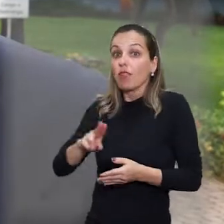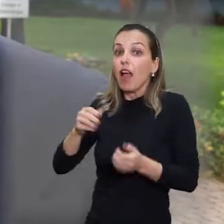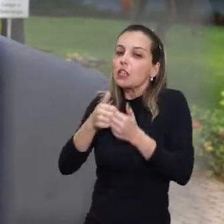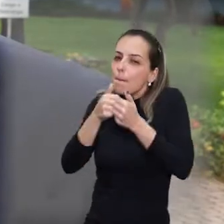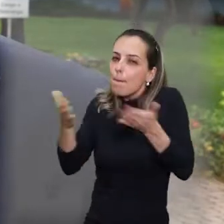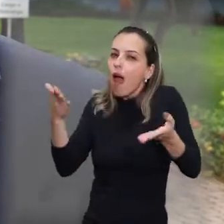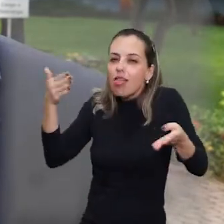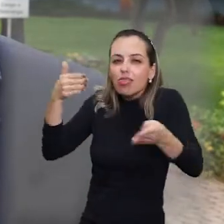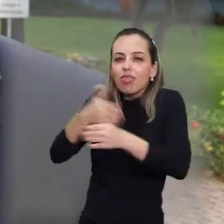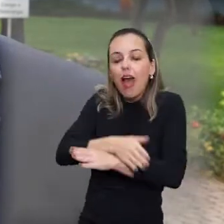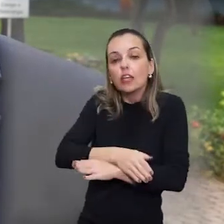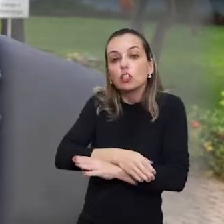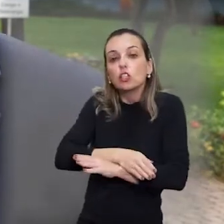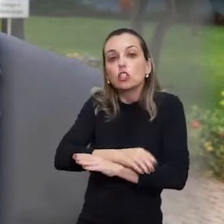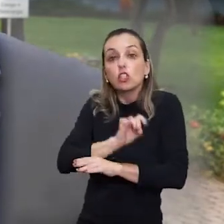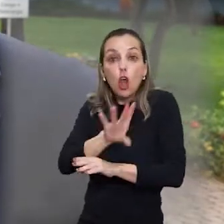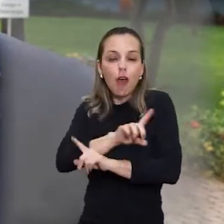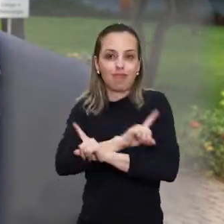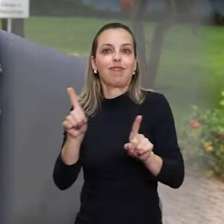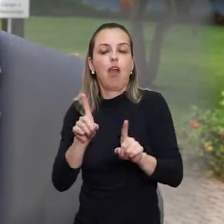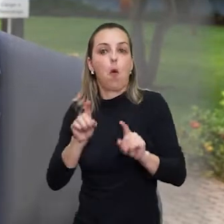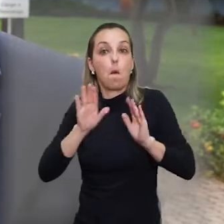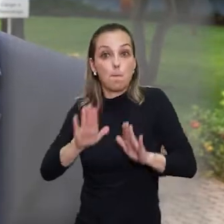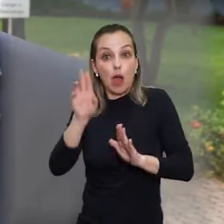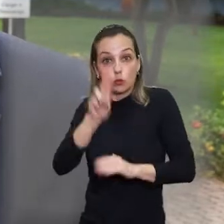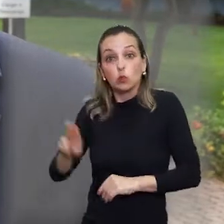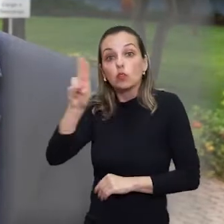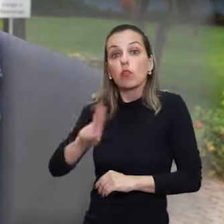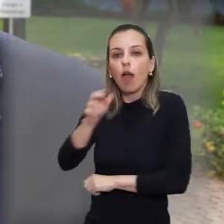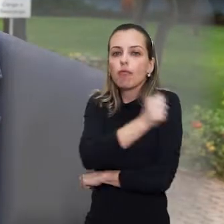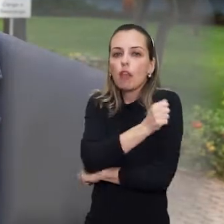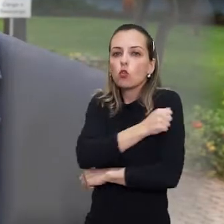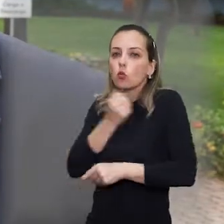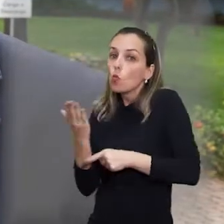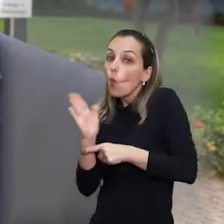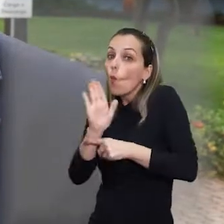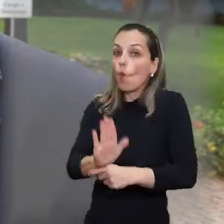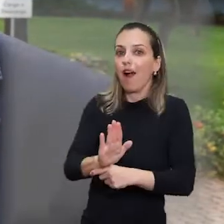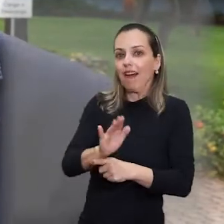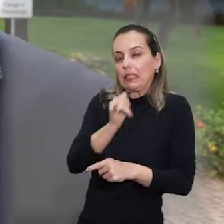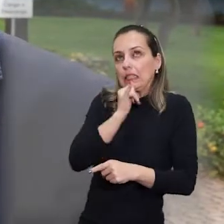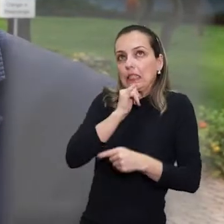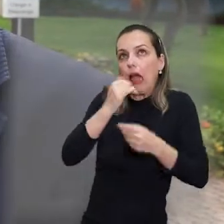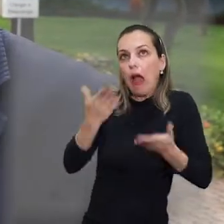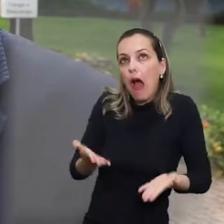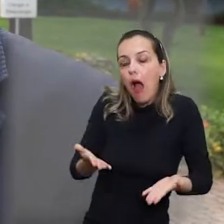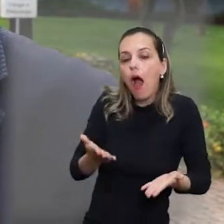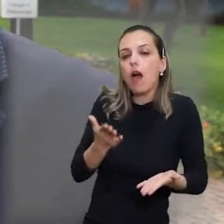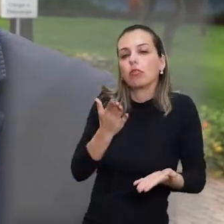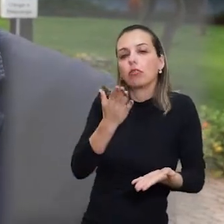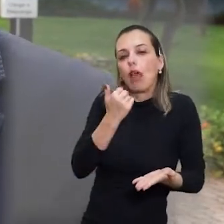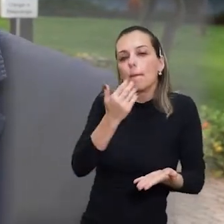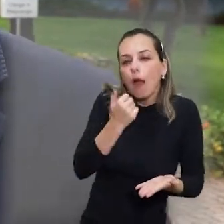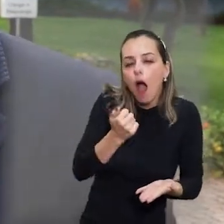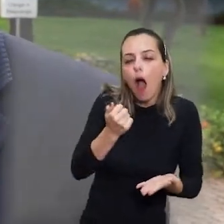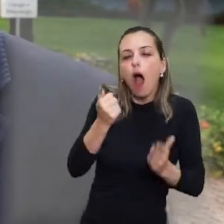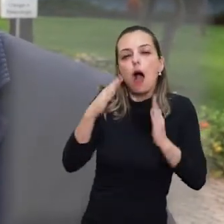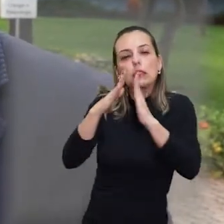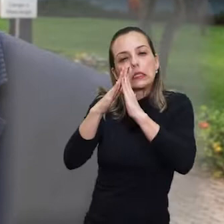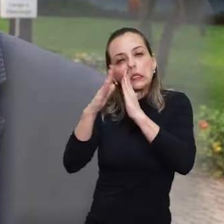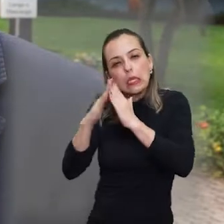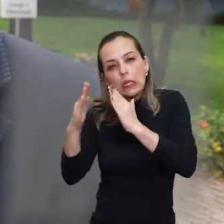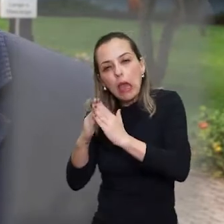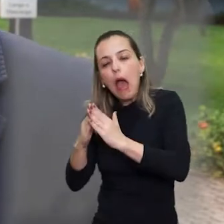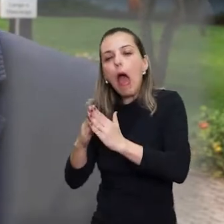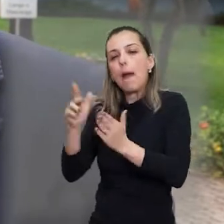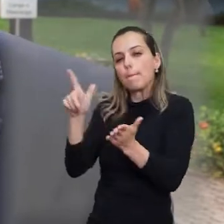da universidade. É importante que se tenha condições para que a universidade mantenha essas pessoas no dia a